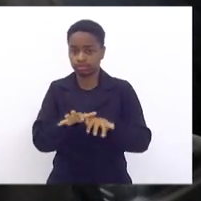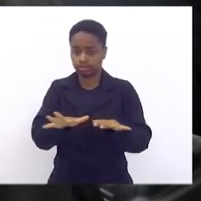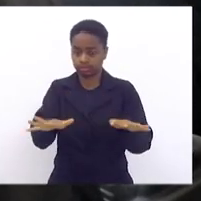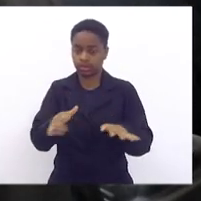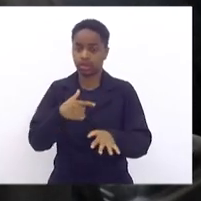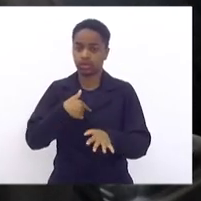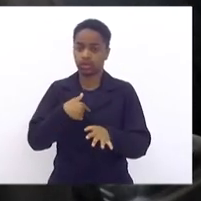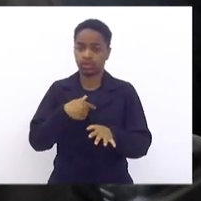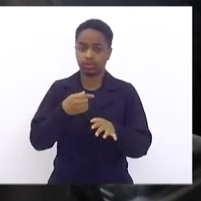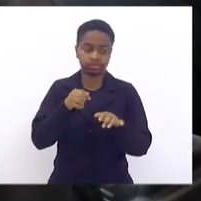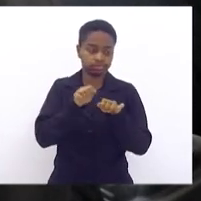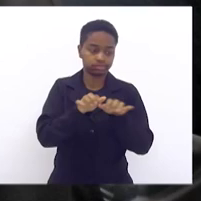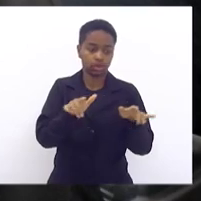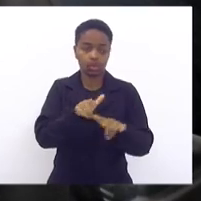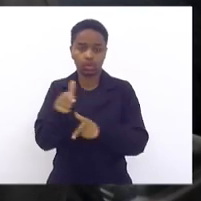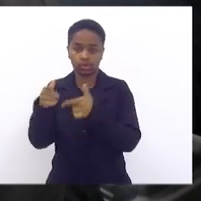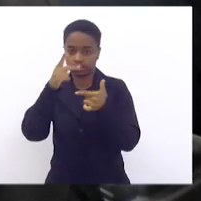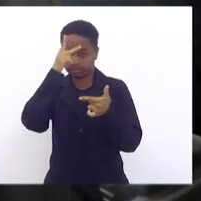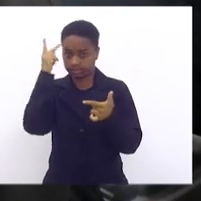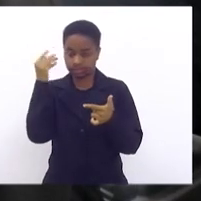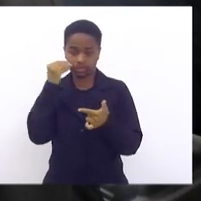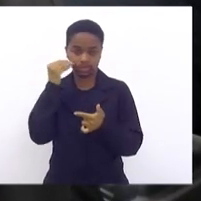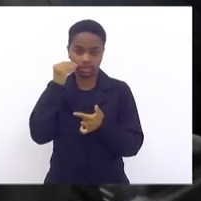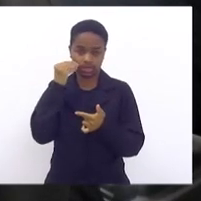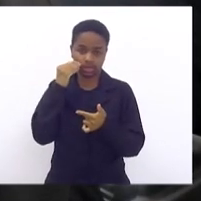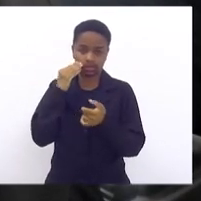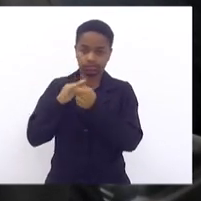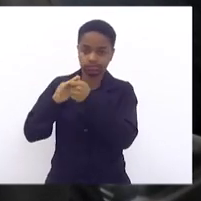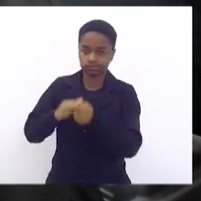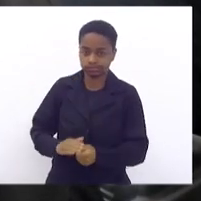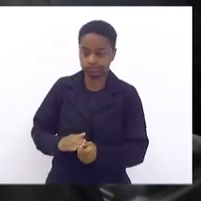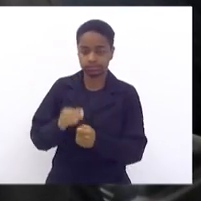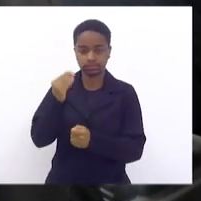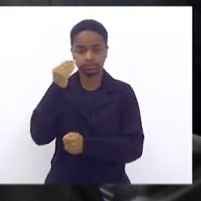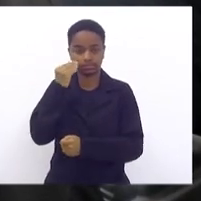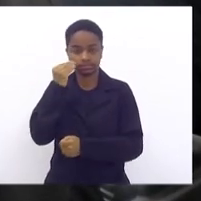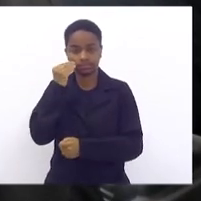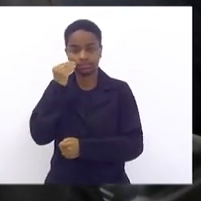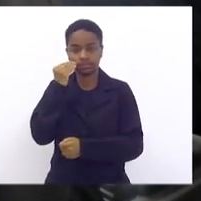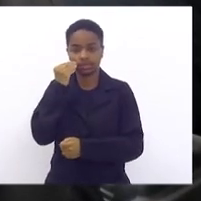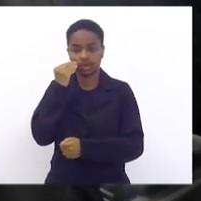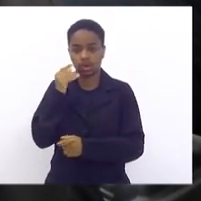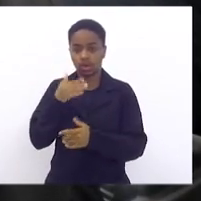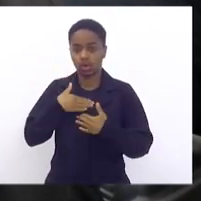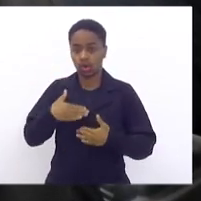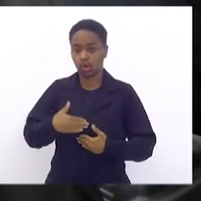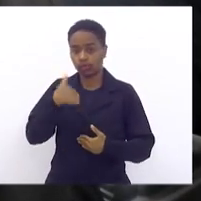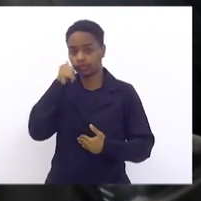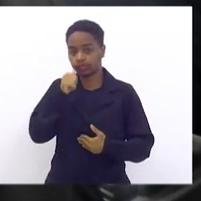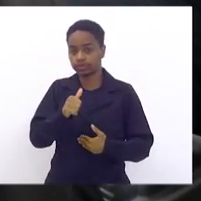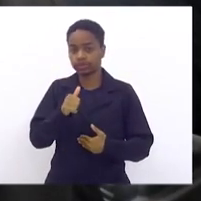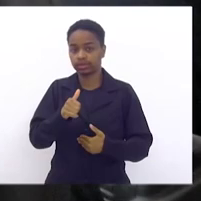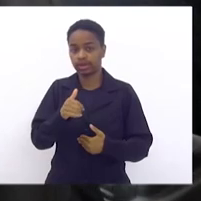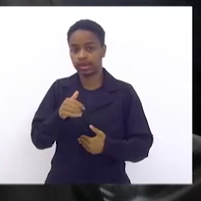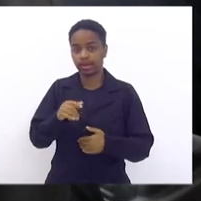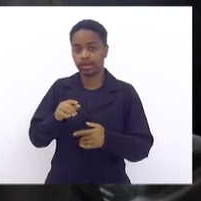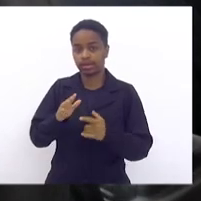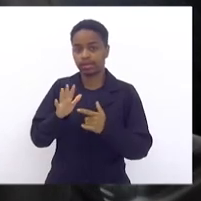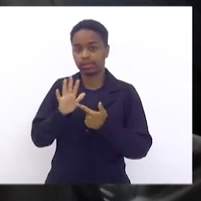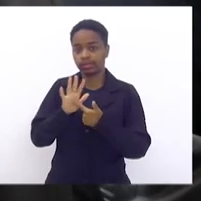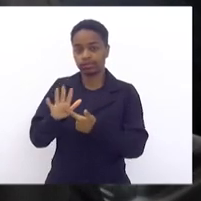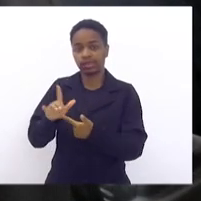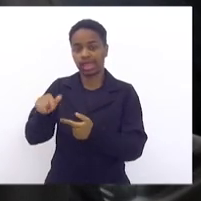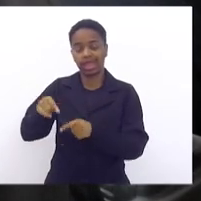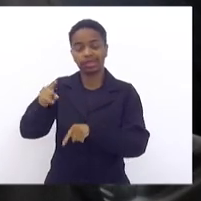com outras pessoas, no sentido da diminuição, da redução a esse corpo feminino a um objeto, e no caso, um objeto